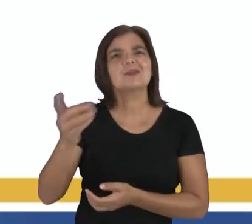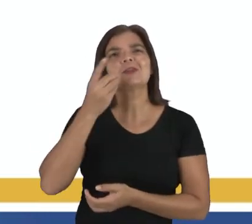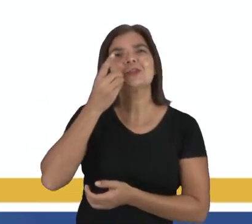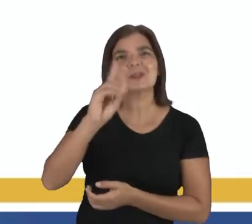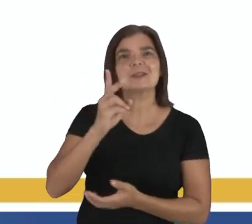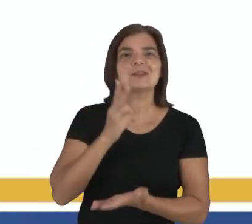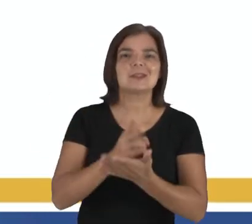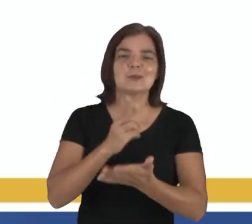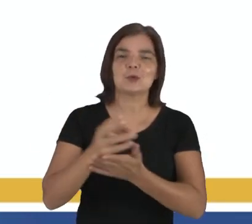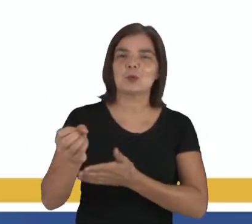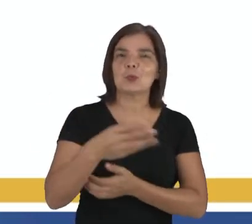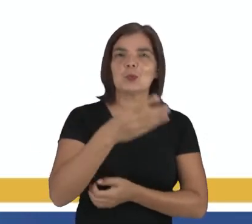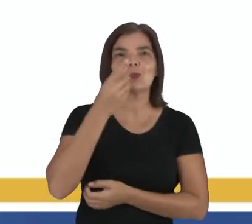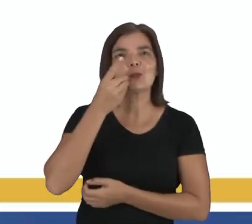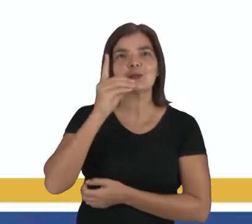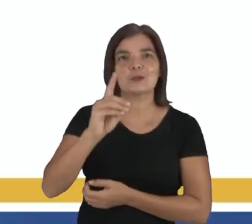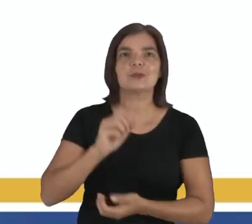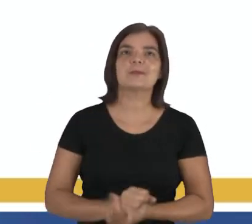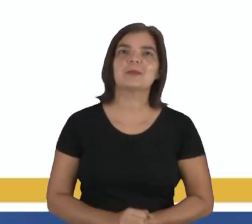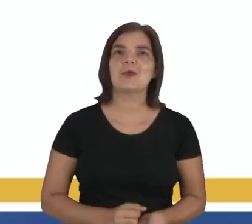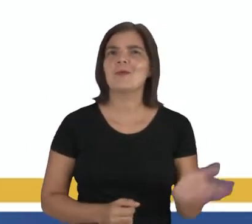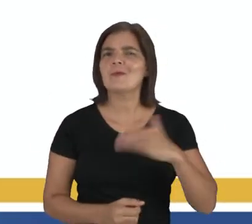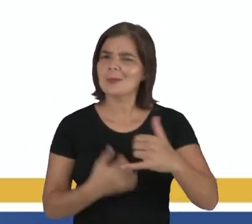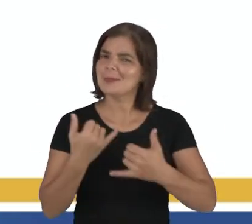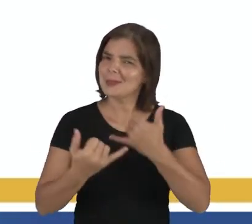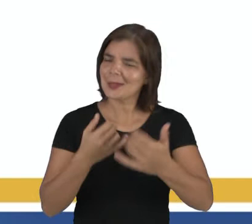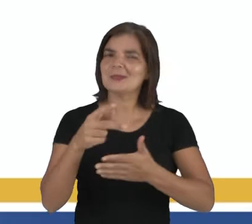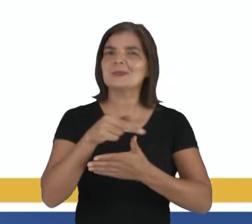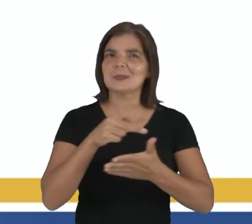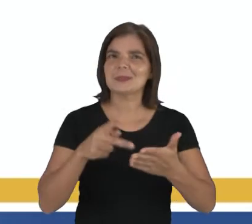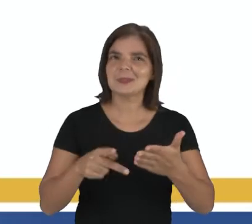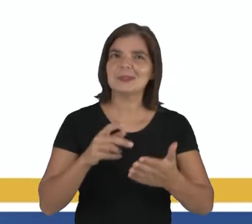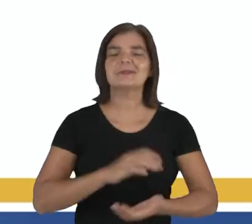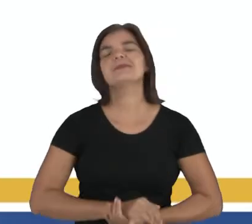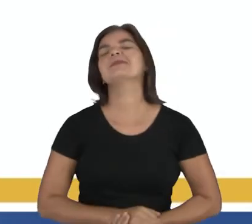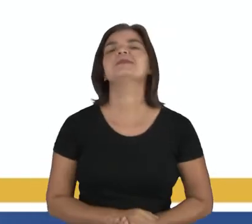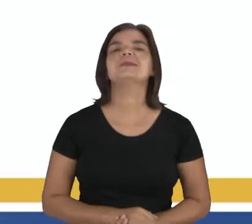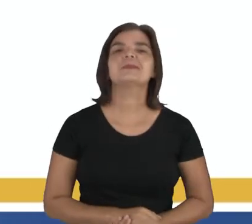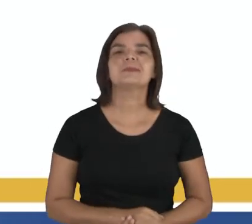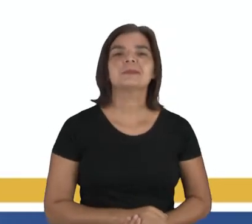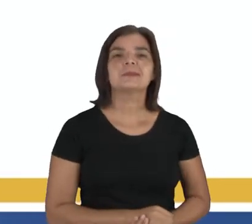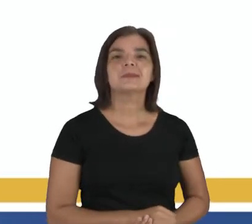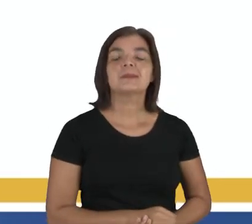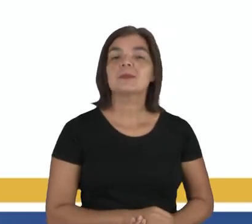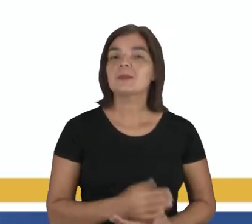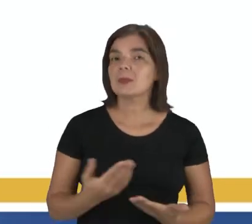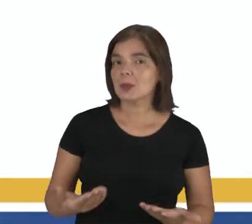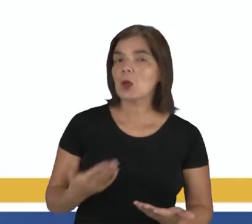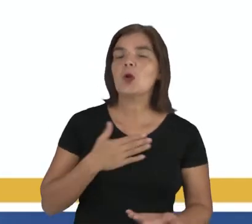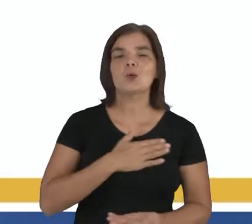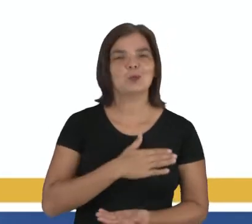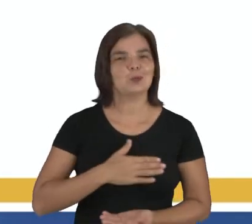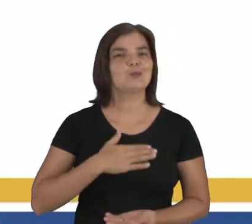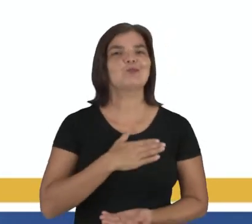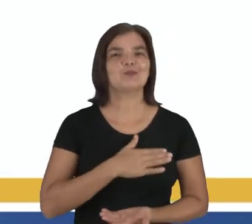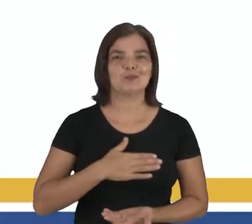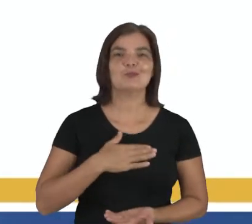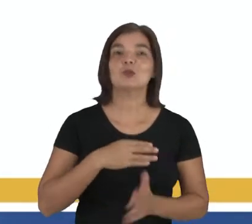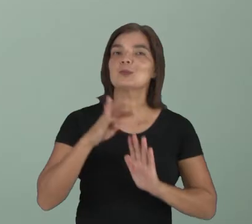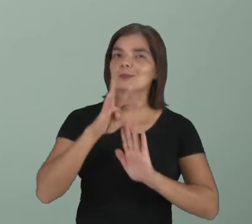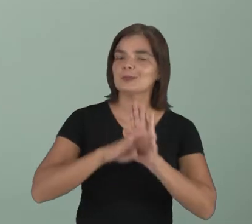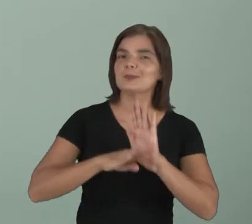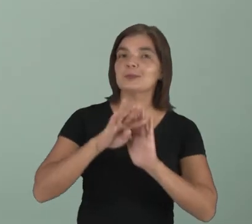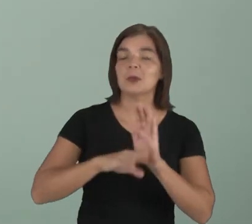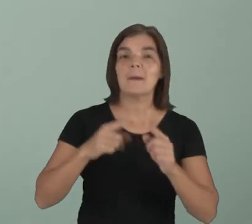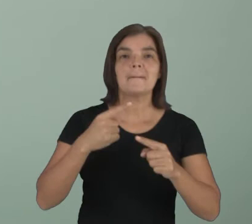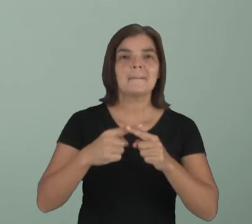cada dia, que é sempre um novo dia. Vamos brincar de poesia? Gente, eu gosto muito de trabalhar esse